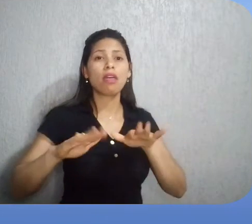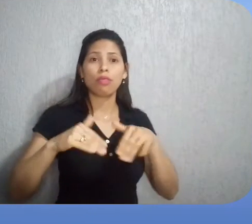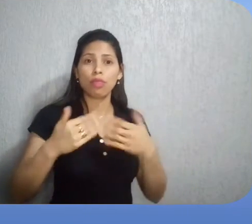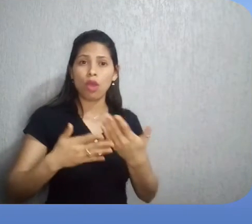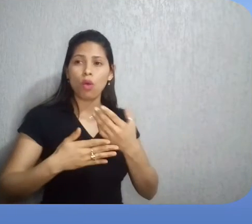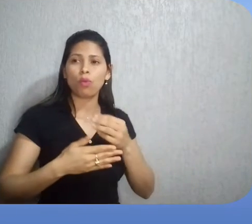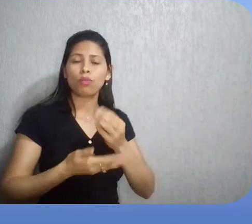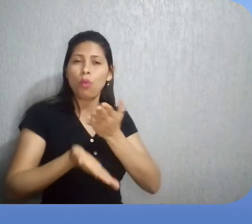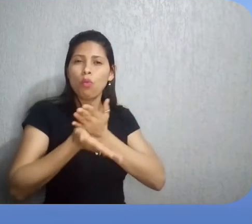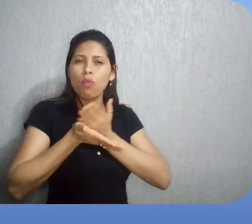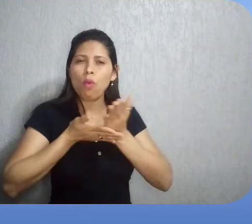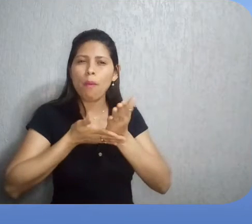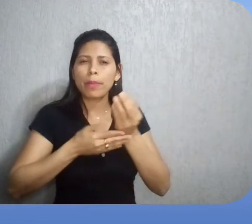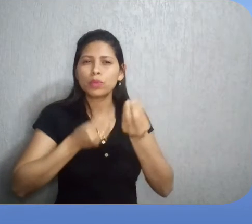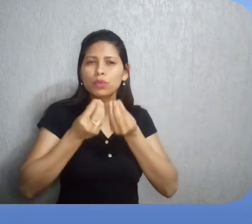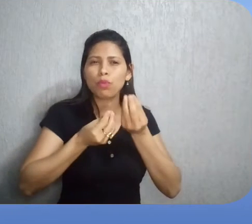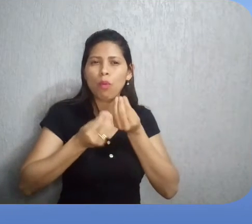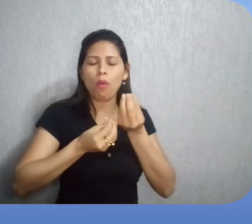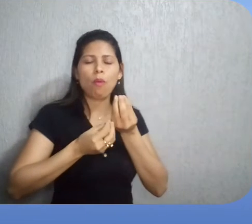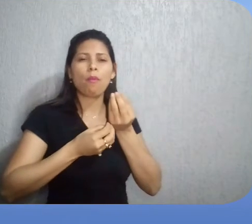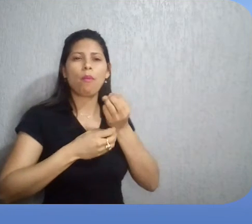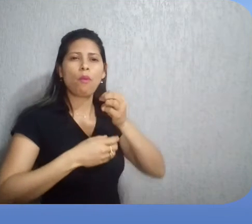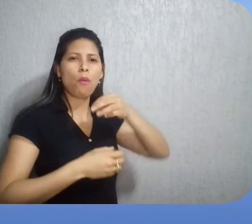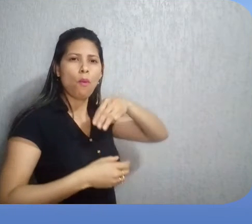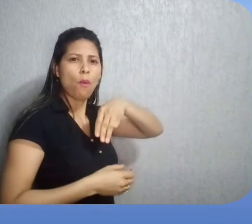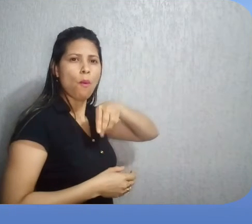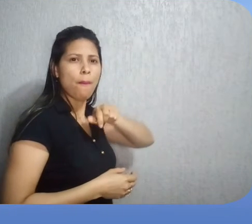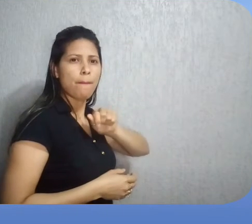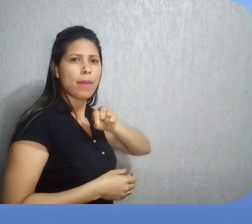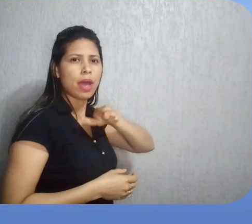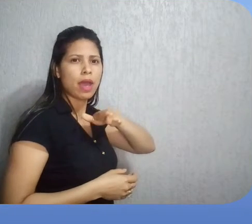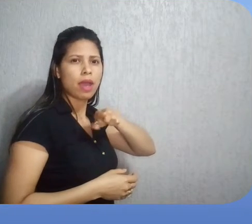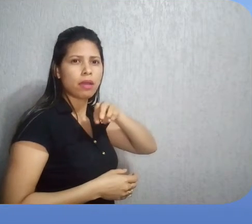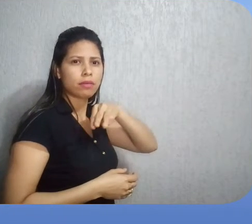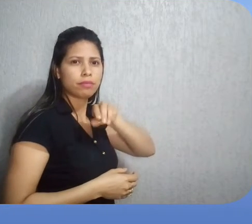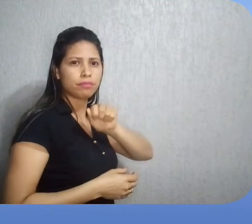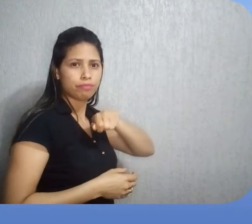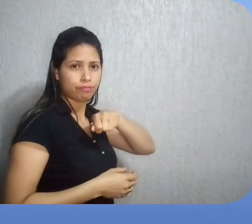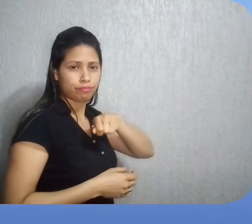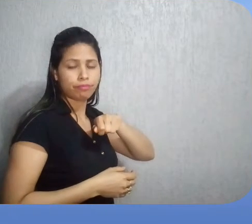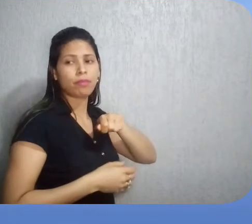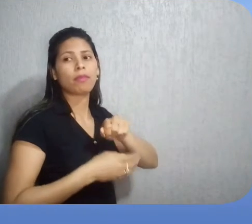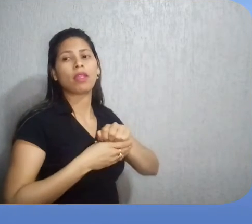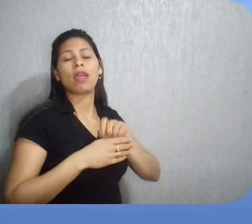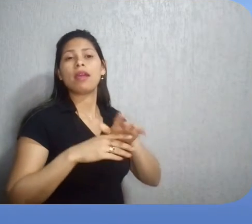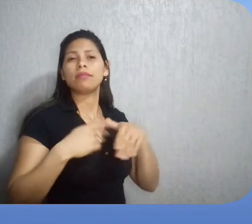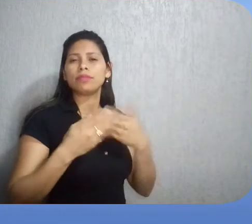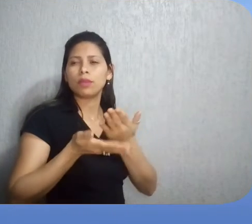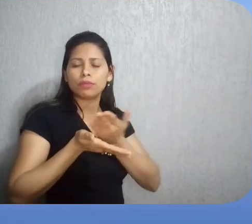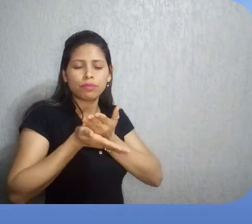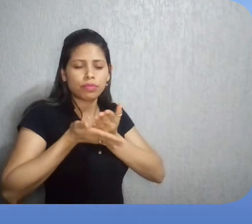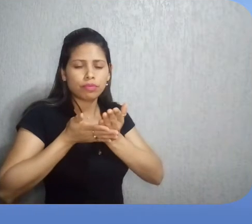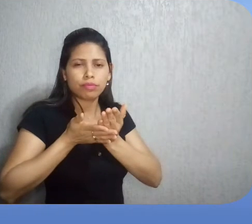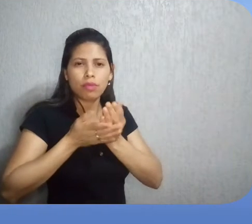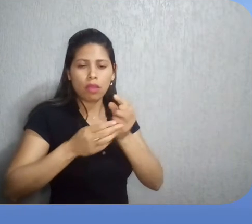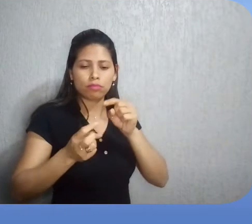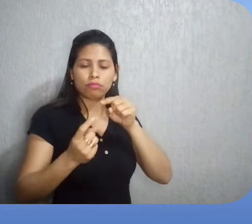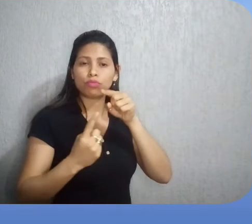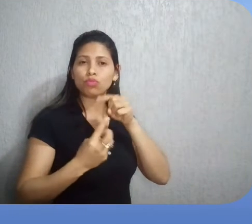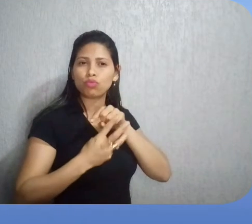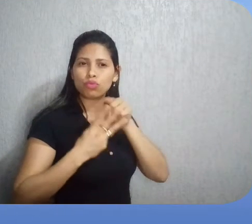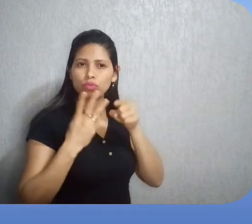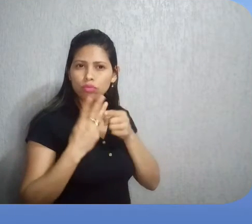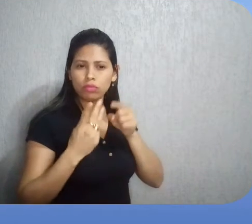inicialmente extravasa no fundo do oceano, resfria, se solidifica no formato de rocha, depois vem uma nova erupção